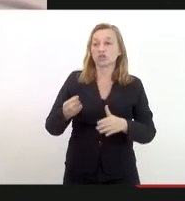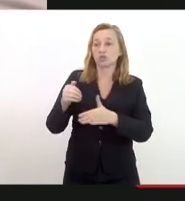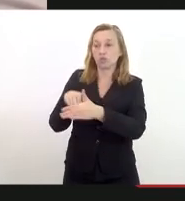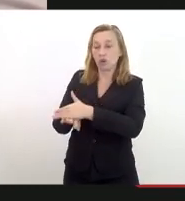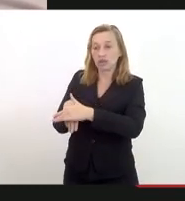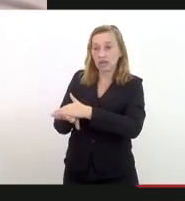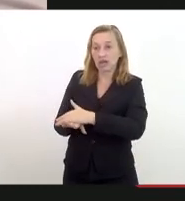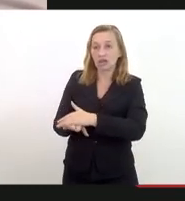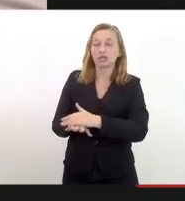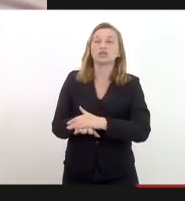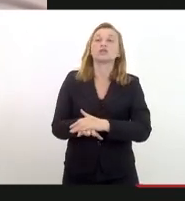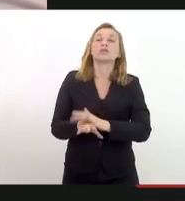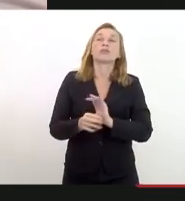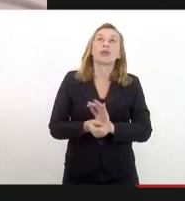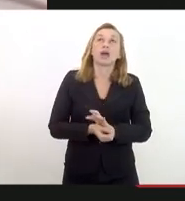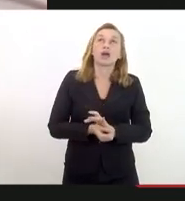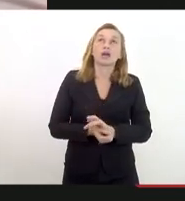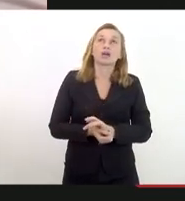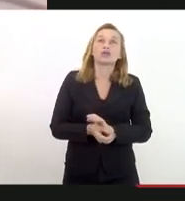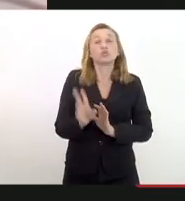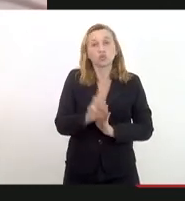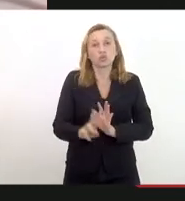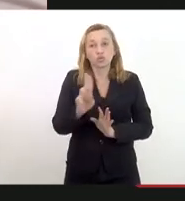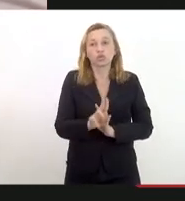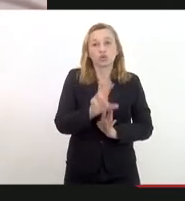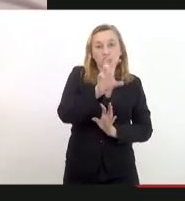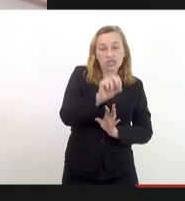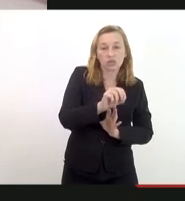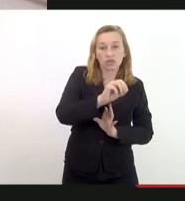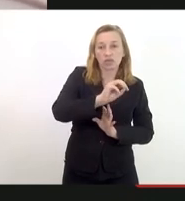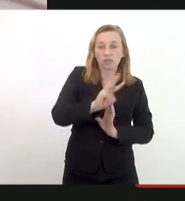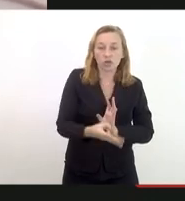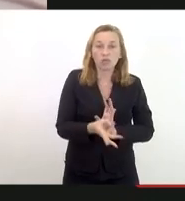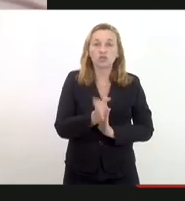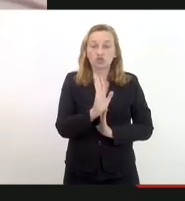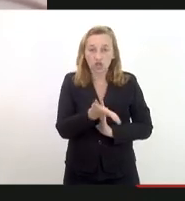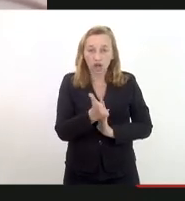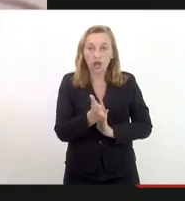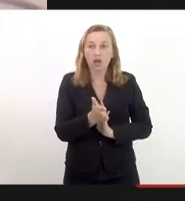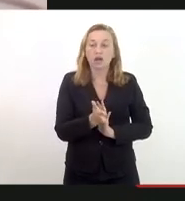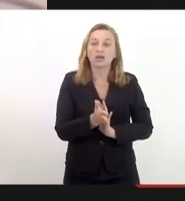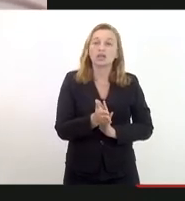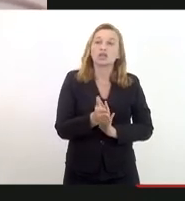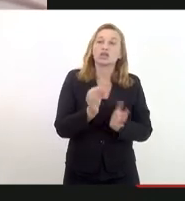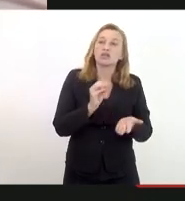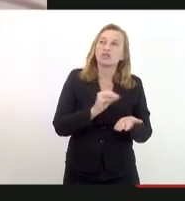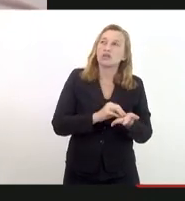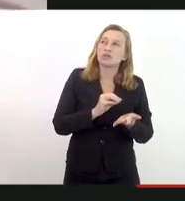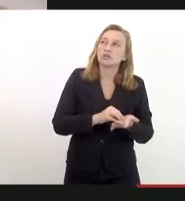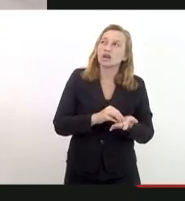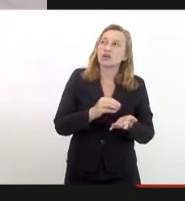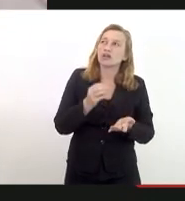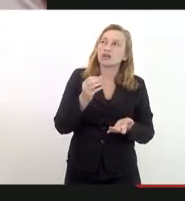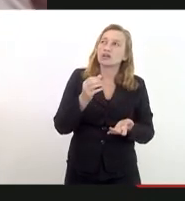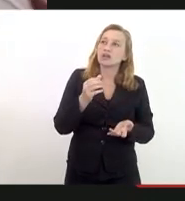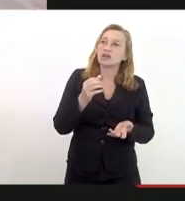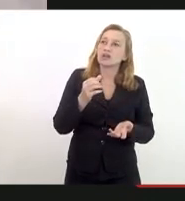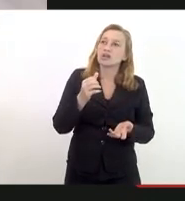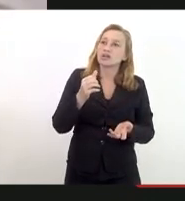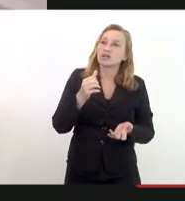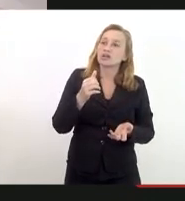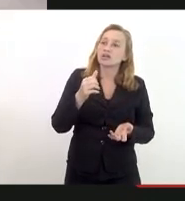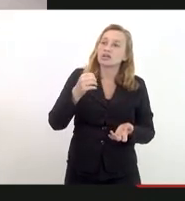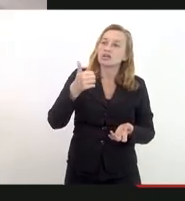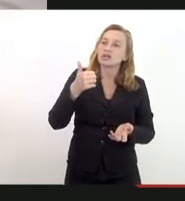gente praticamente utilizou 50 milhões, né? E ficaram 196 milhões